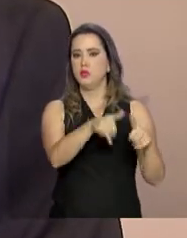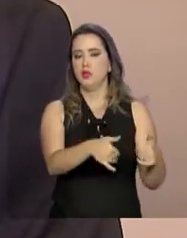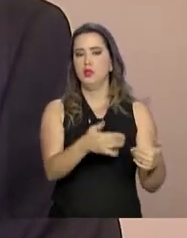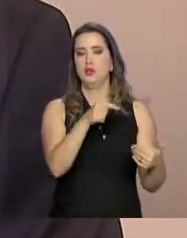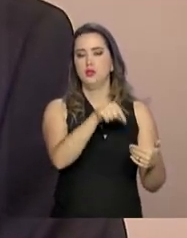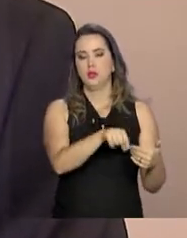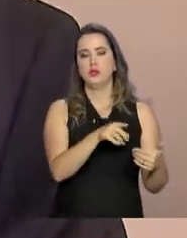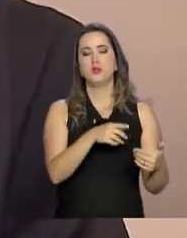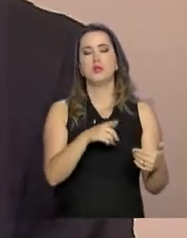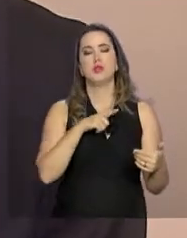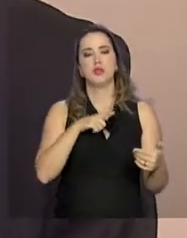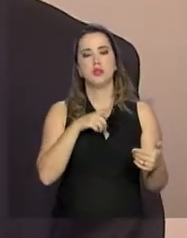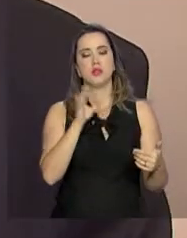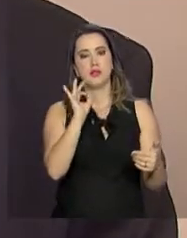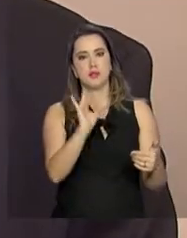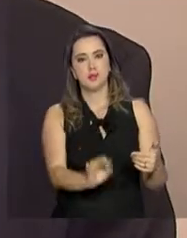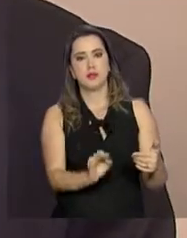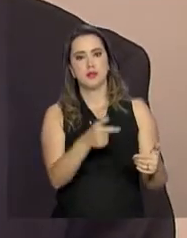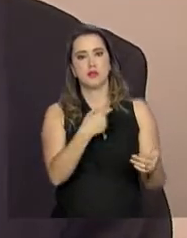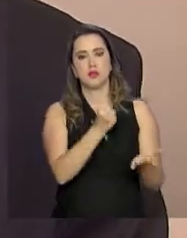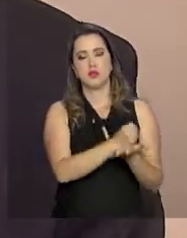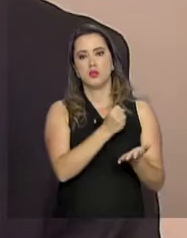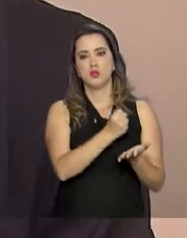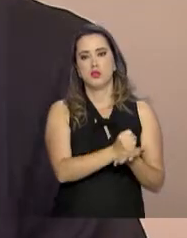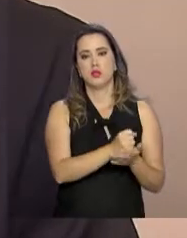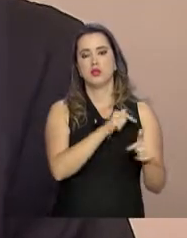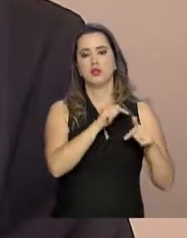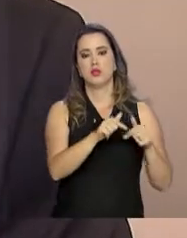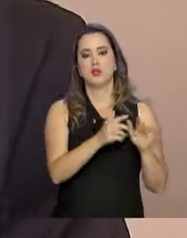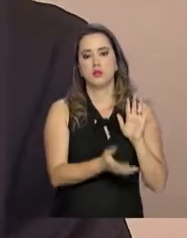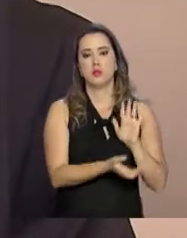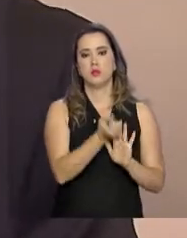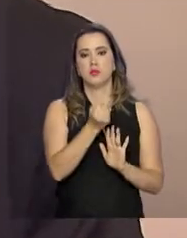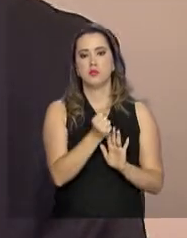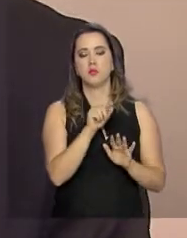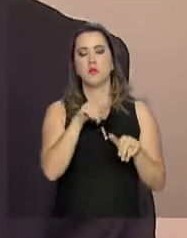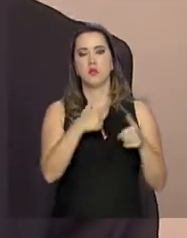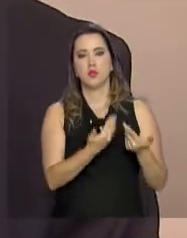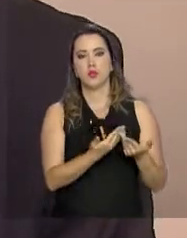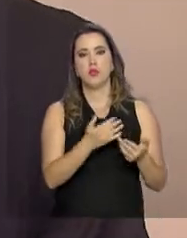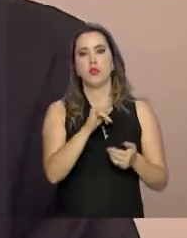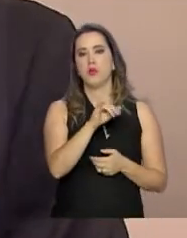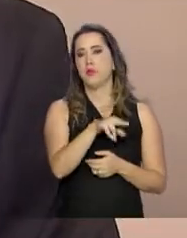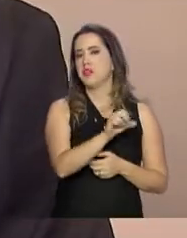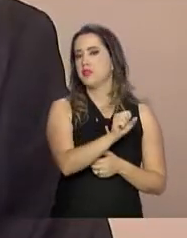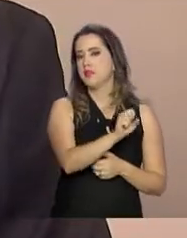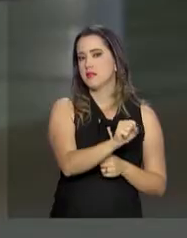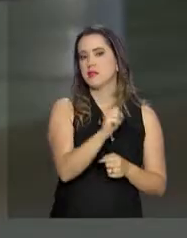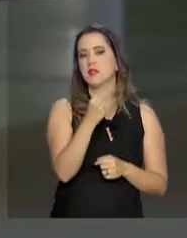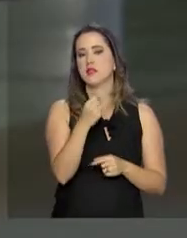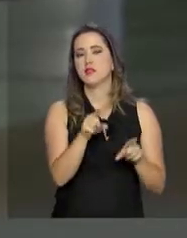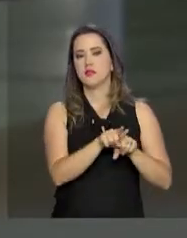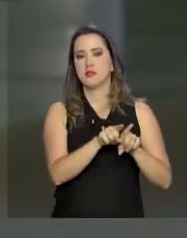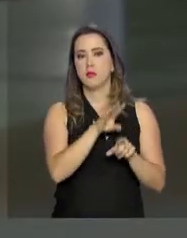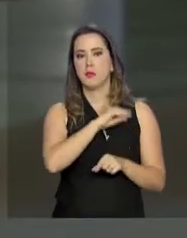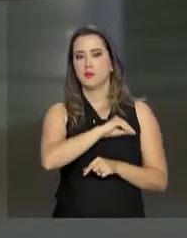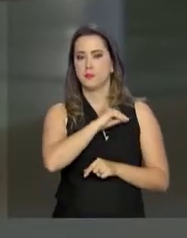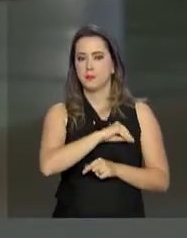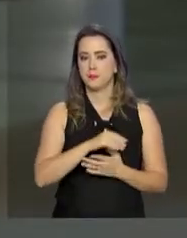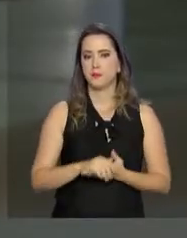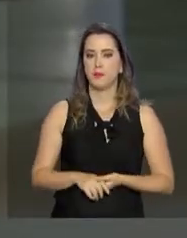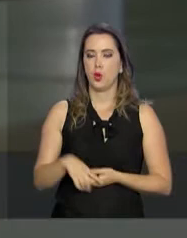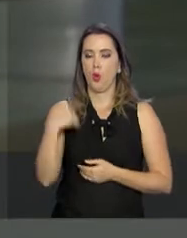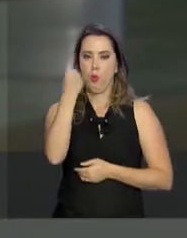prestação de serviço ele tem a garantia do contrato de trabalho assinado para receber tantas questões previdenciárias com trabalhistas o regime de trabalho